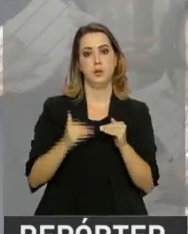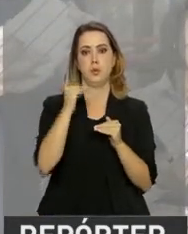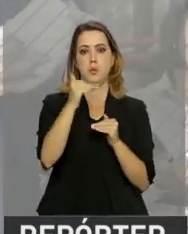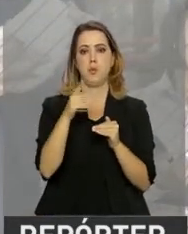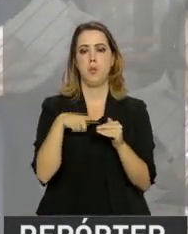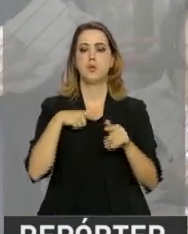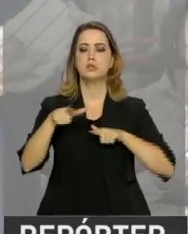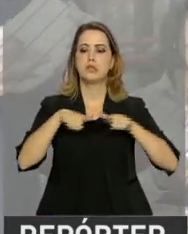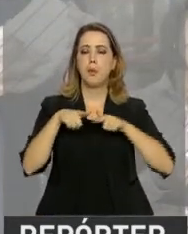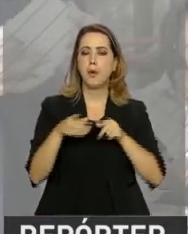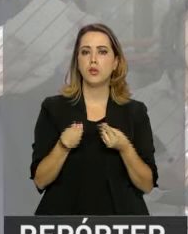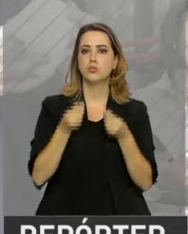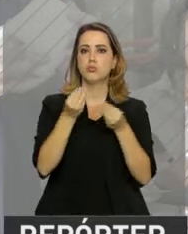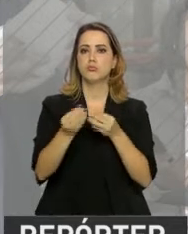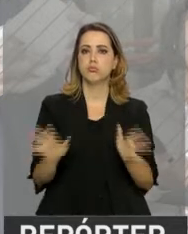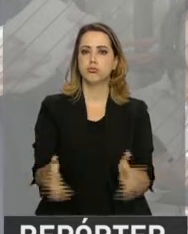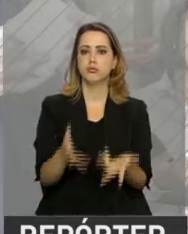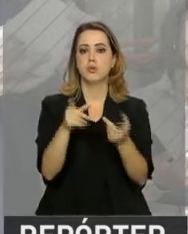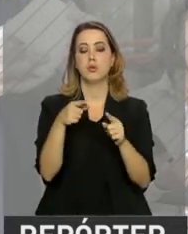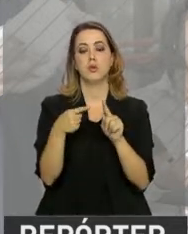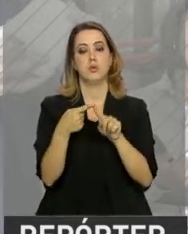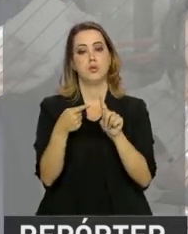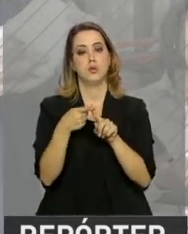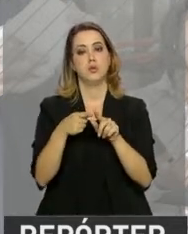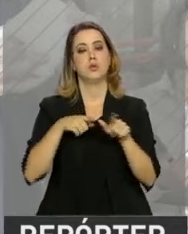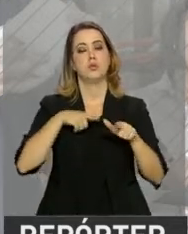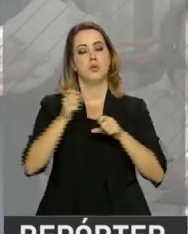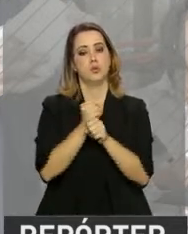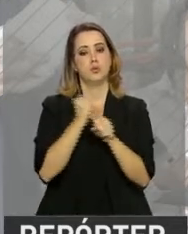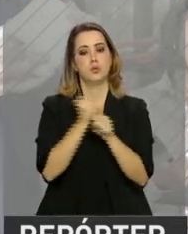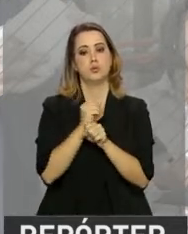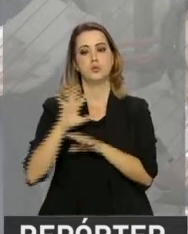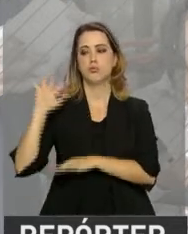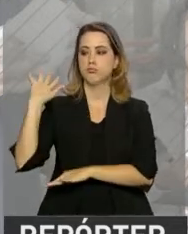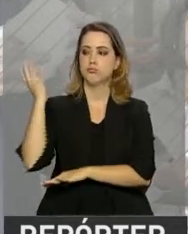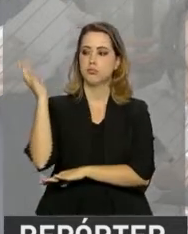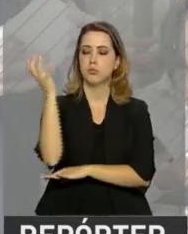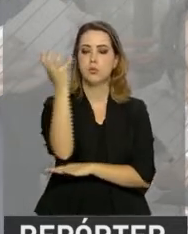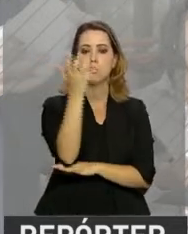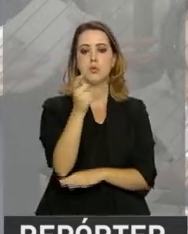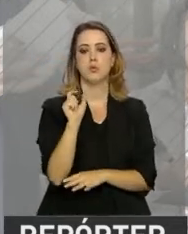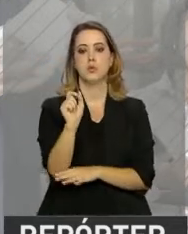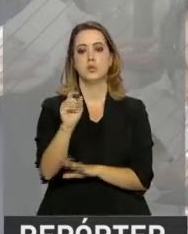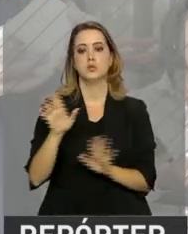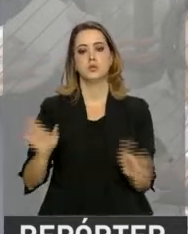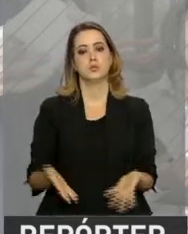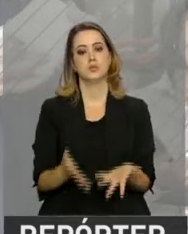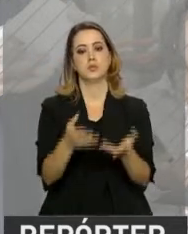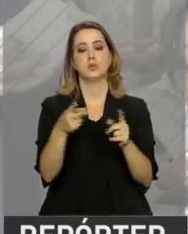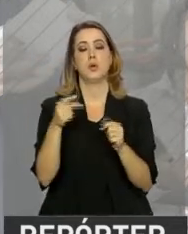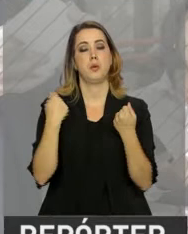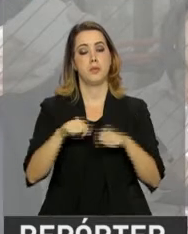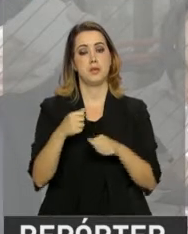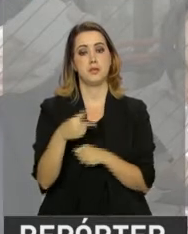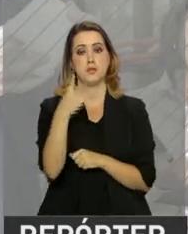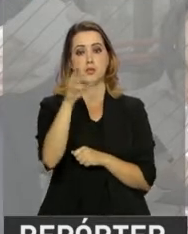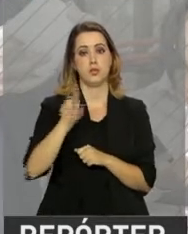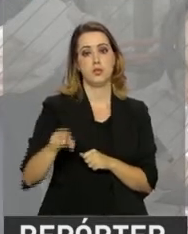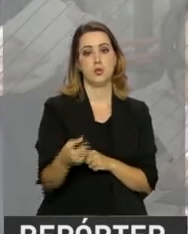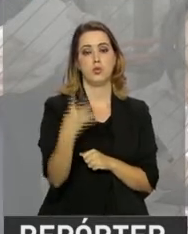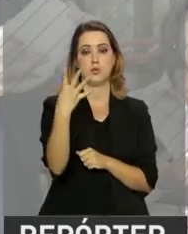das áreas promissoras meio ambiente produção com demanda de quase dois milhões e meio de profissionais nos próximos